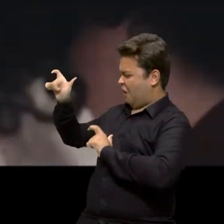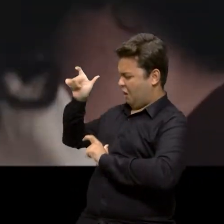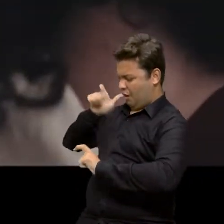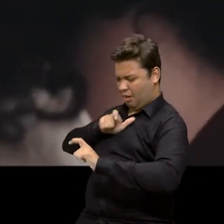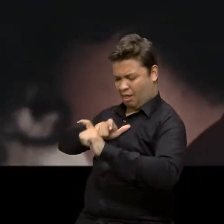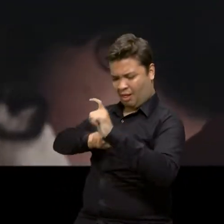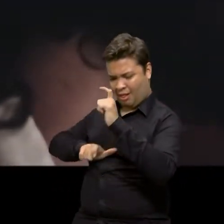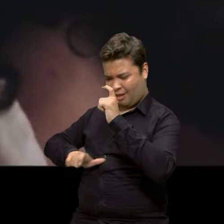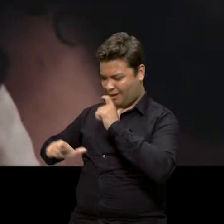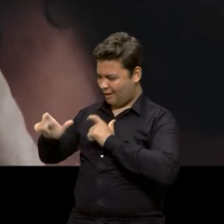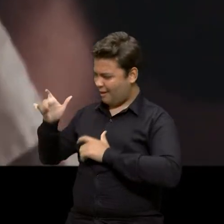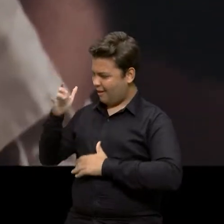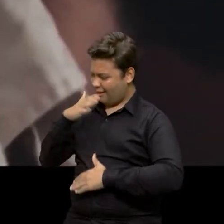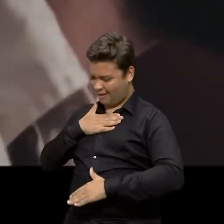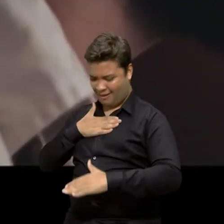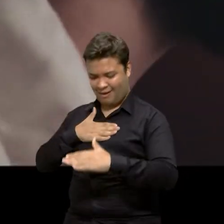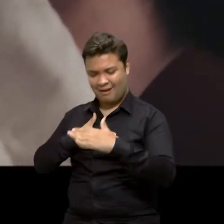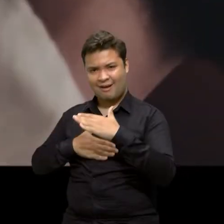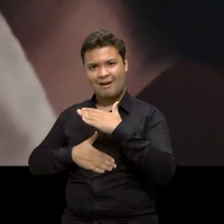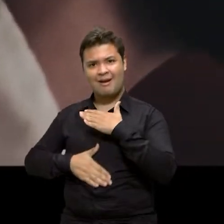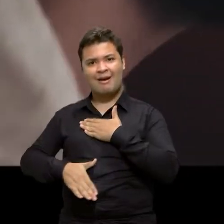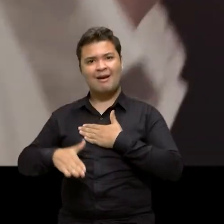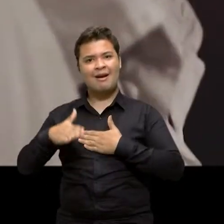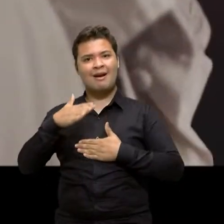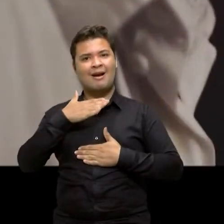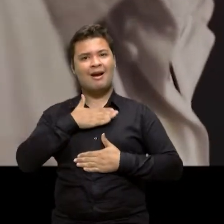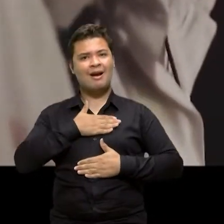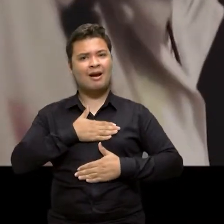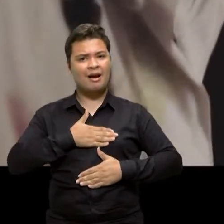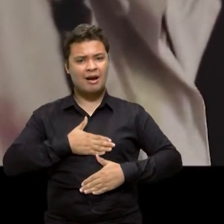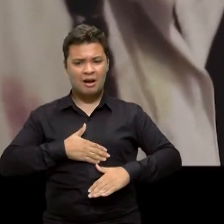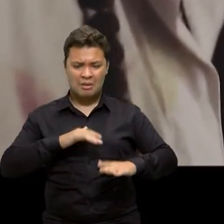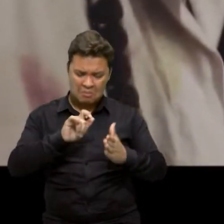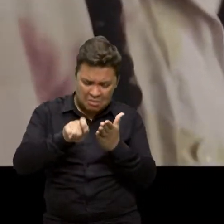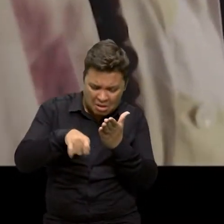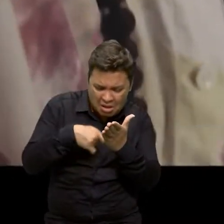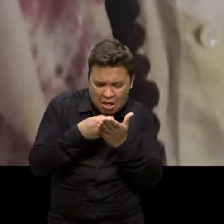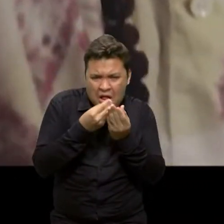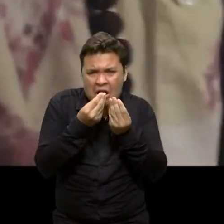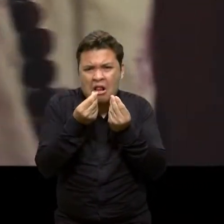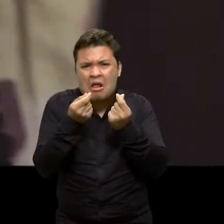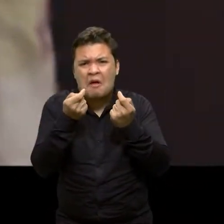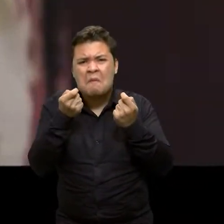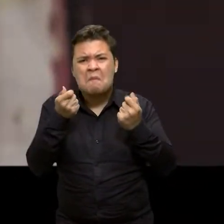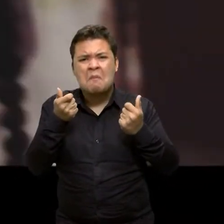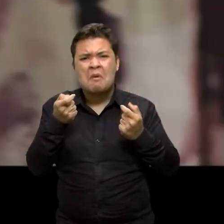da boca do homem. Mas se o prato é raso,